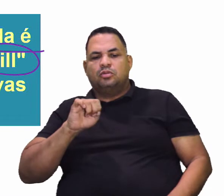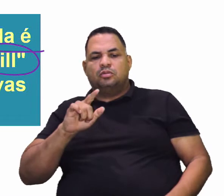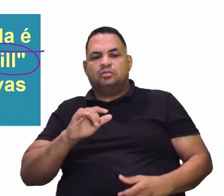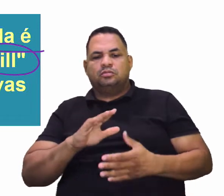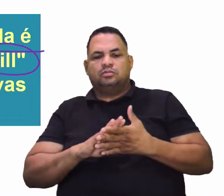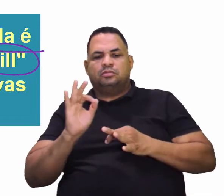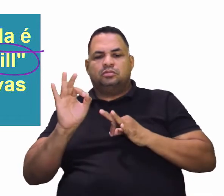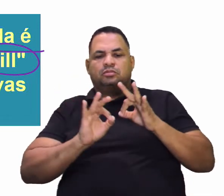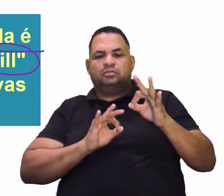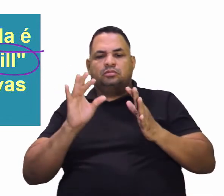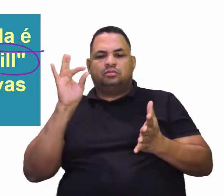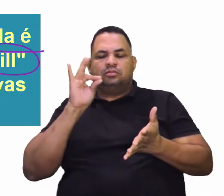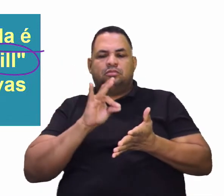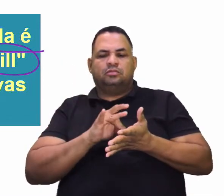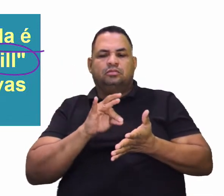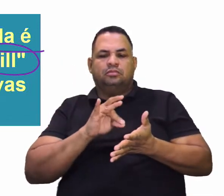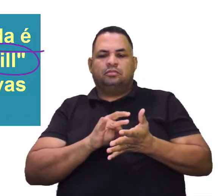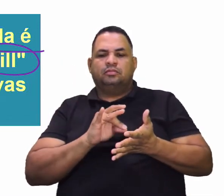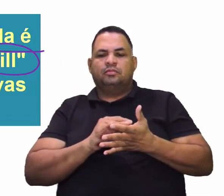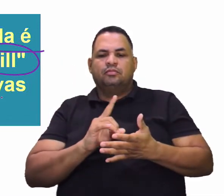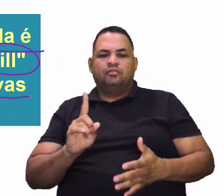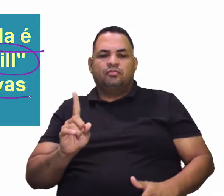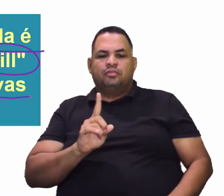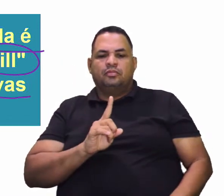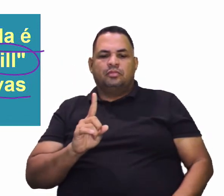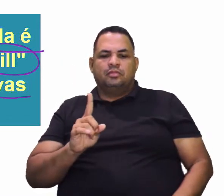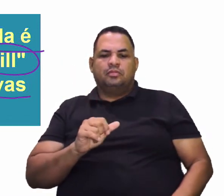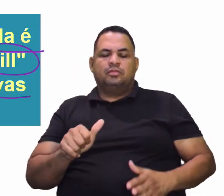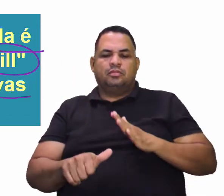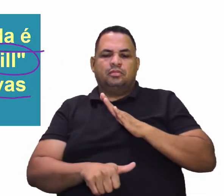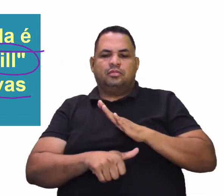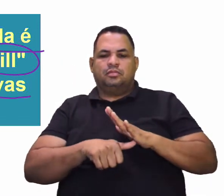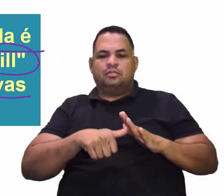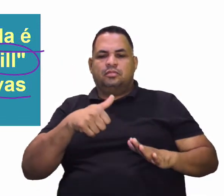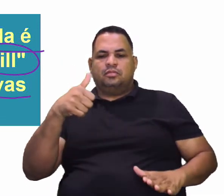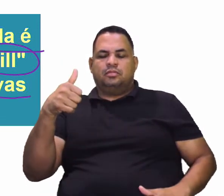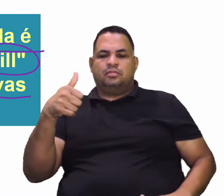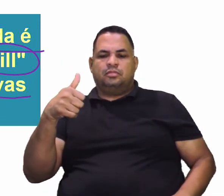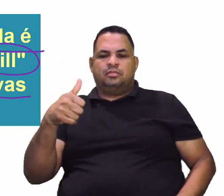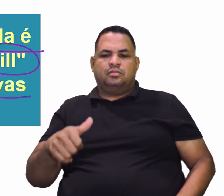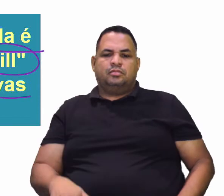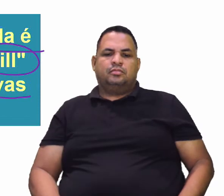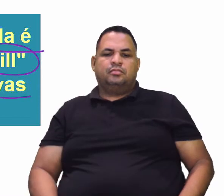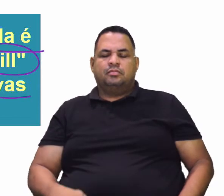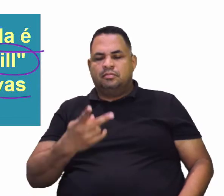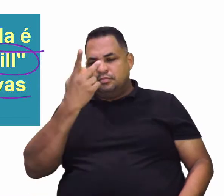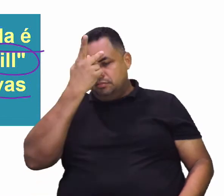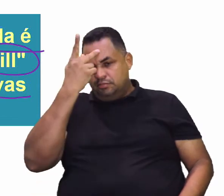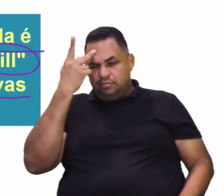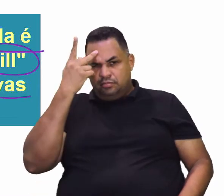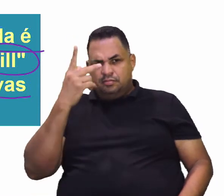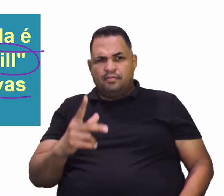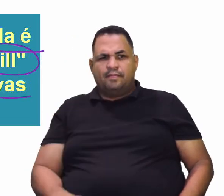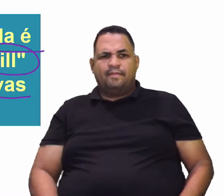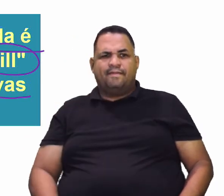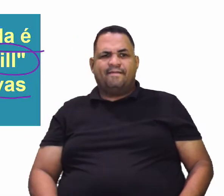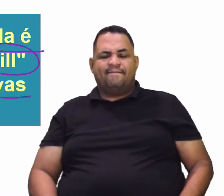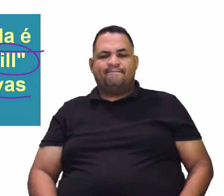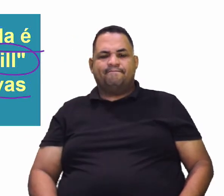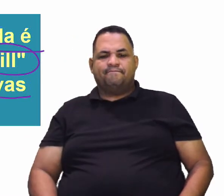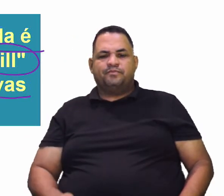nas construções afirmativas ou negative, negativas da primeira pessoa,